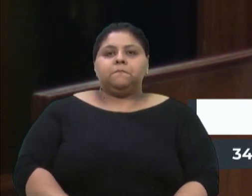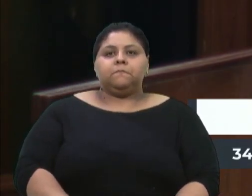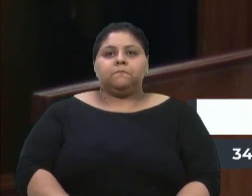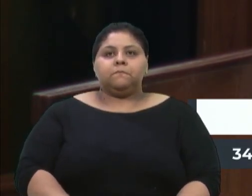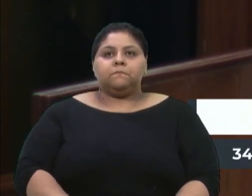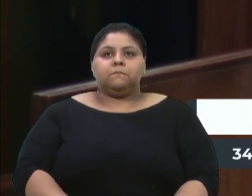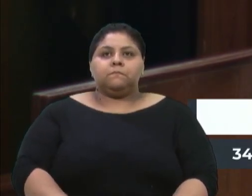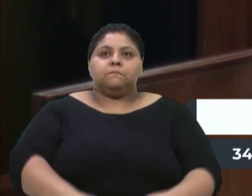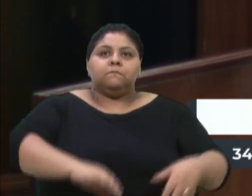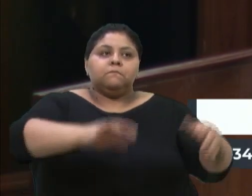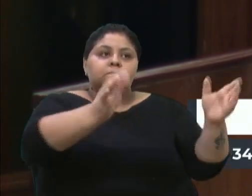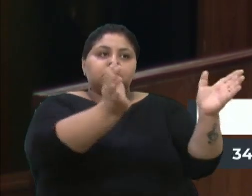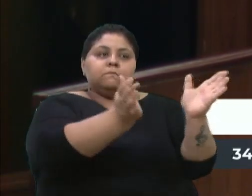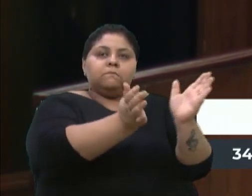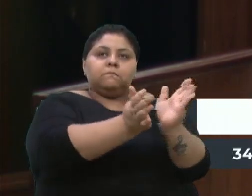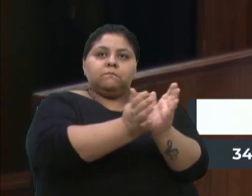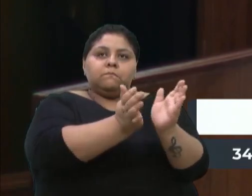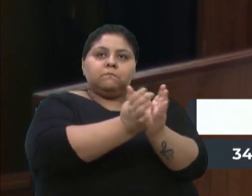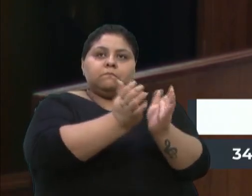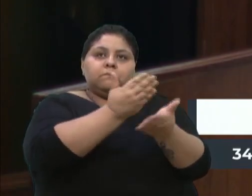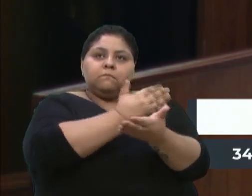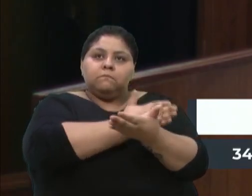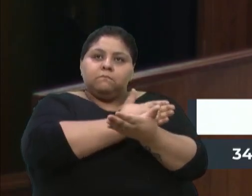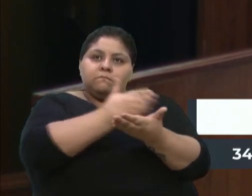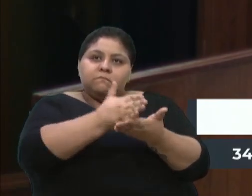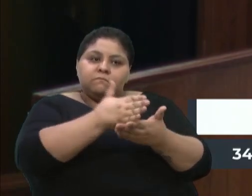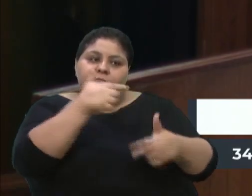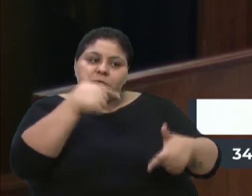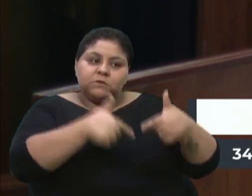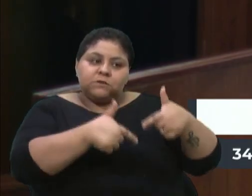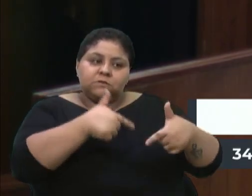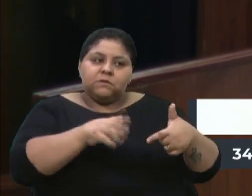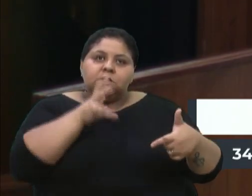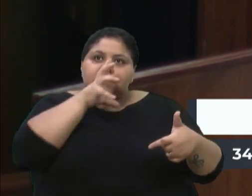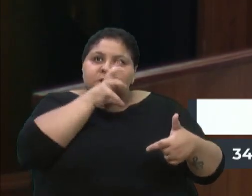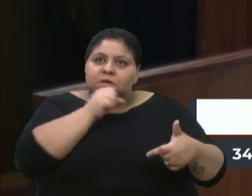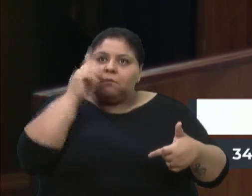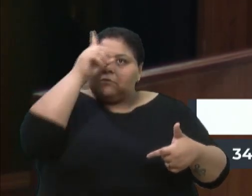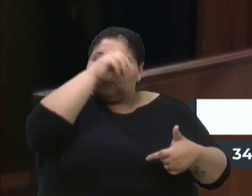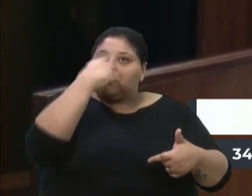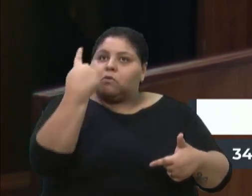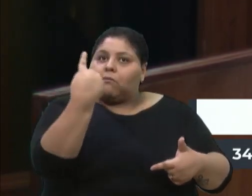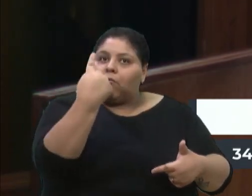A equipe, desde que assumiu, trabalha sábados e domingos. Uma equipe.